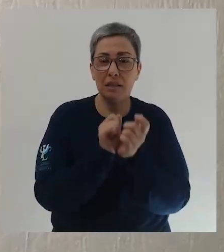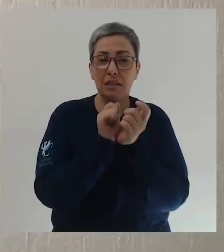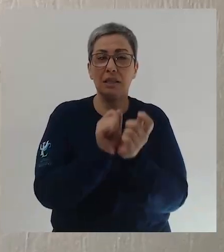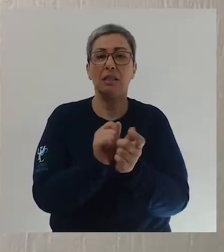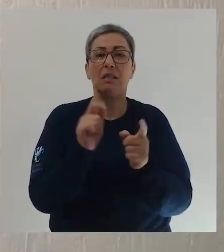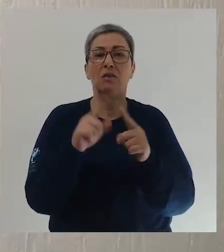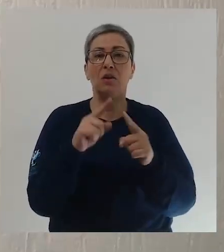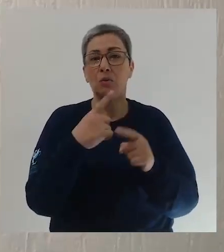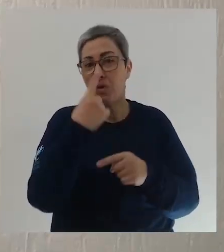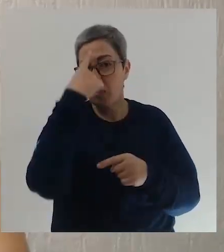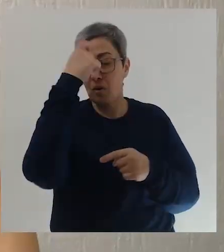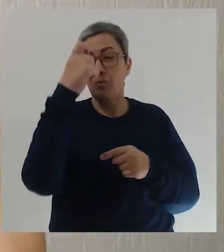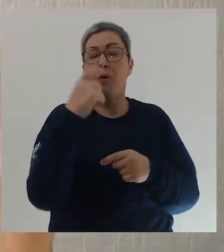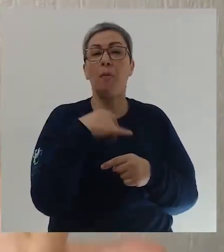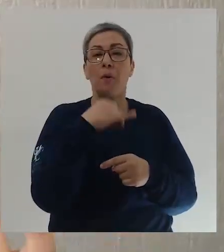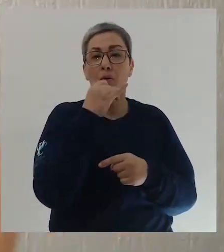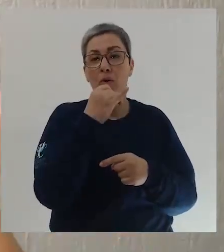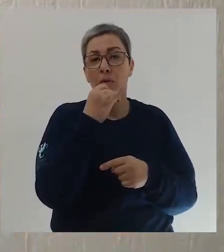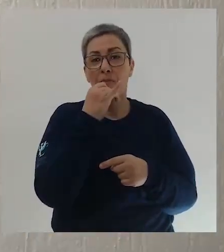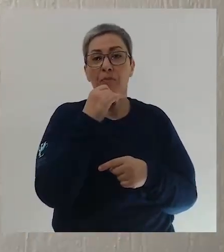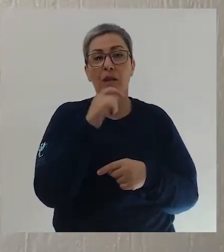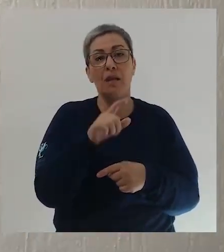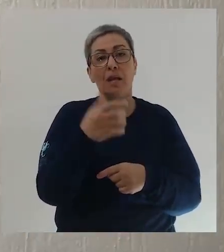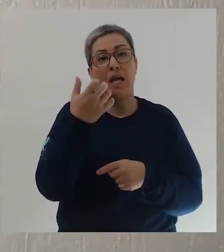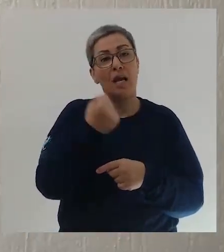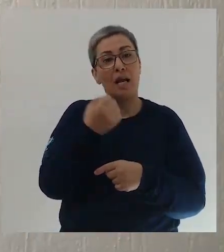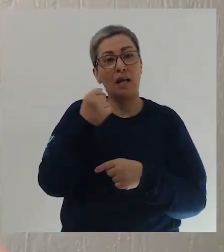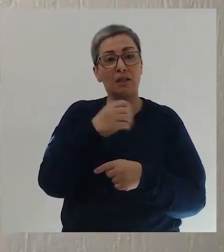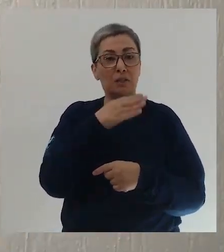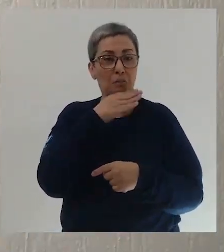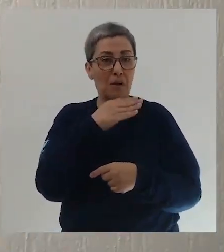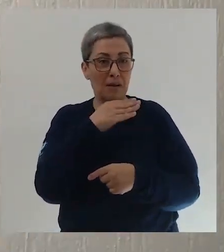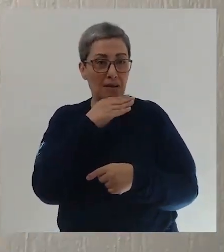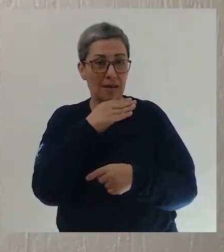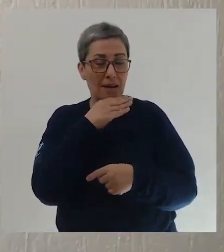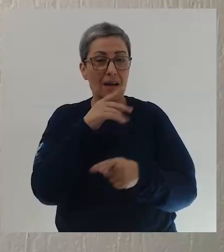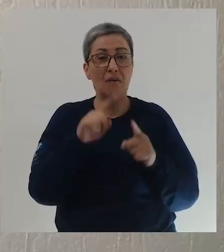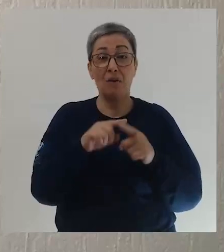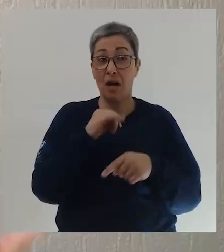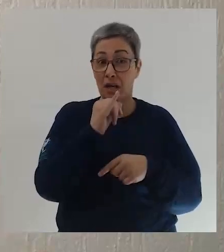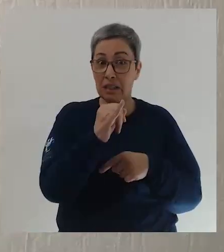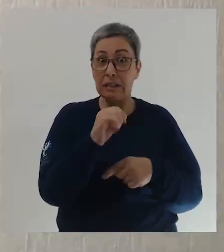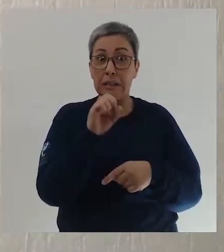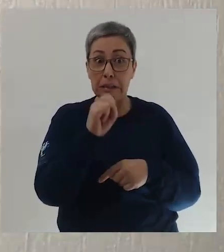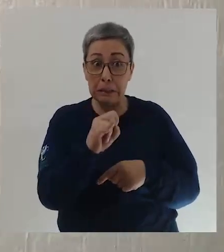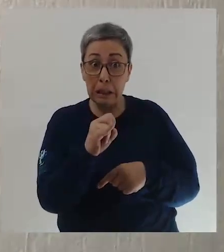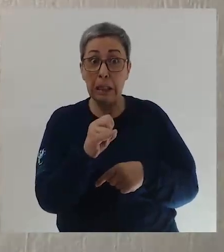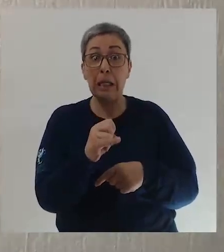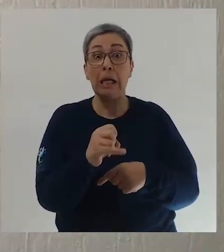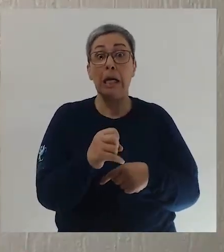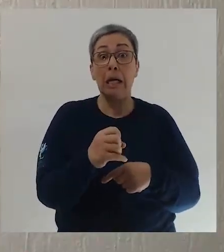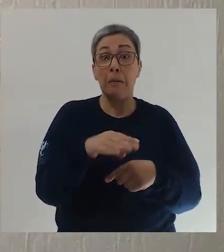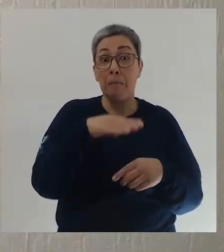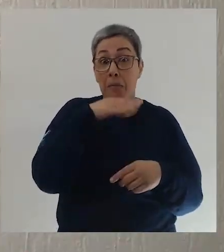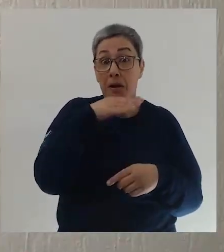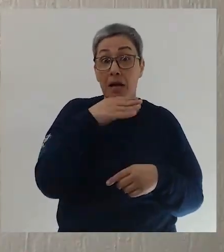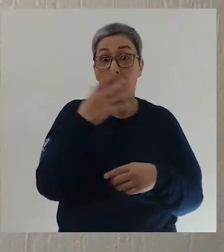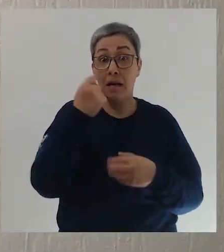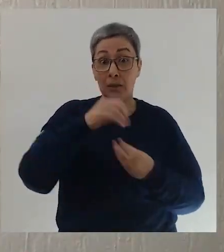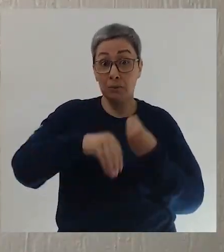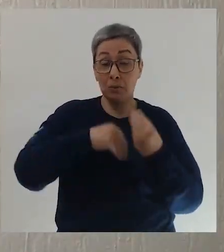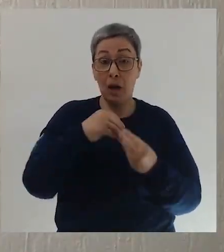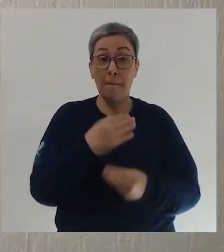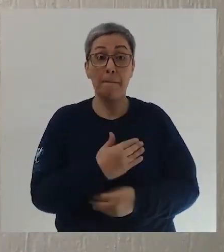escravos, eles inventavam uma lenda, por exemplo, a lenda do leite com manga, né? Eles contavam que se você tomasse leite e comesse manga,